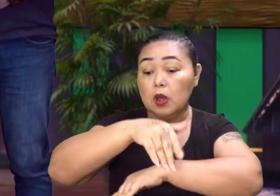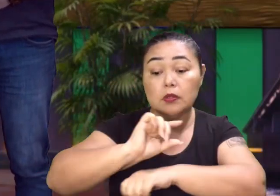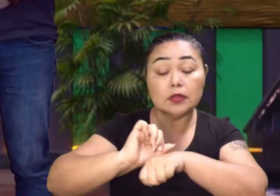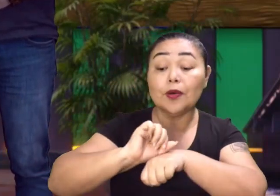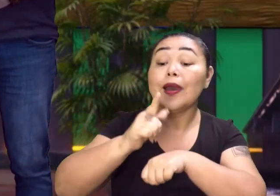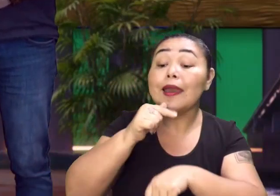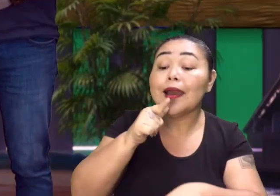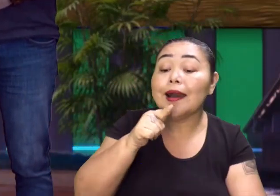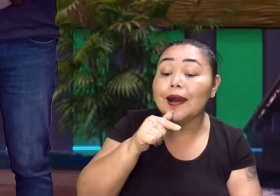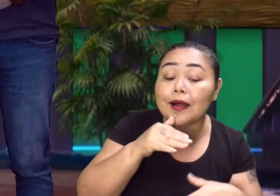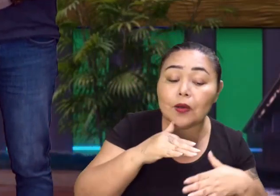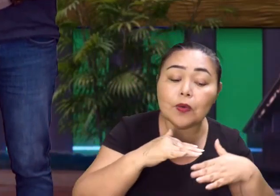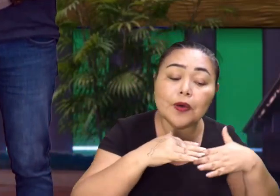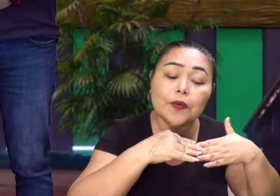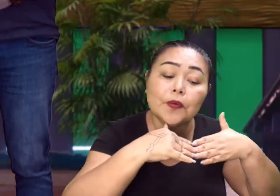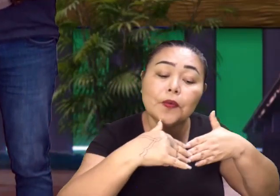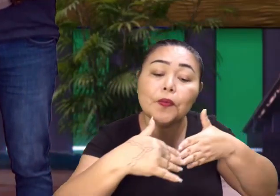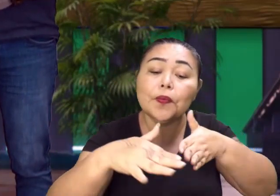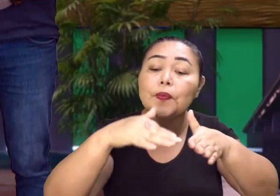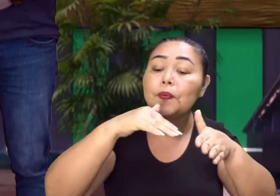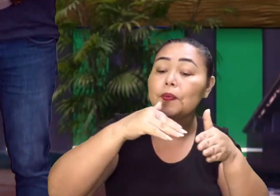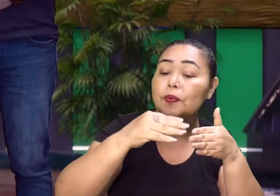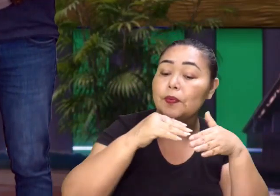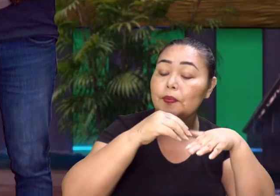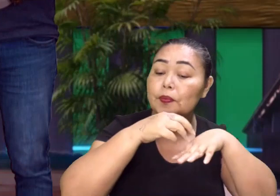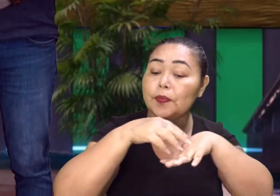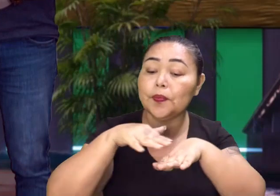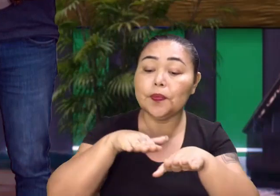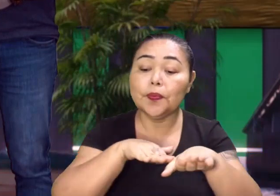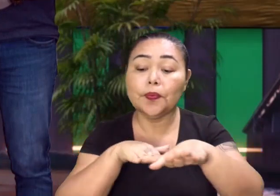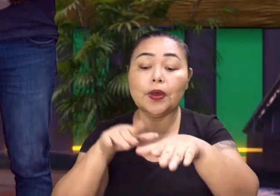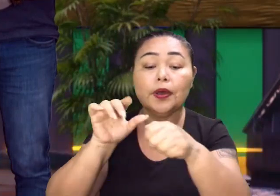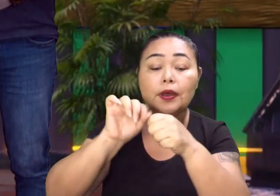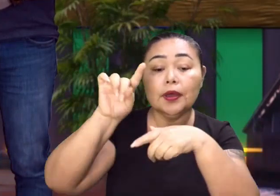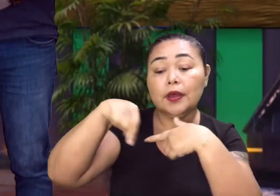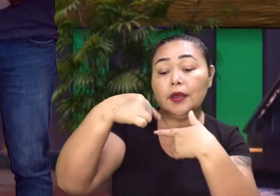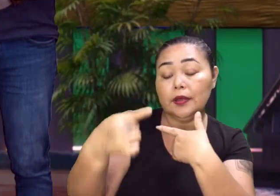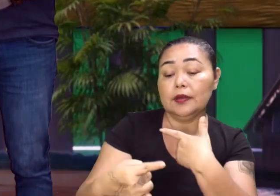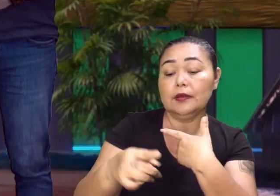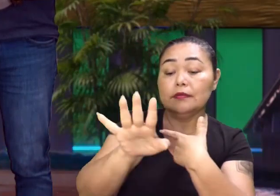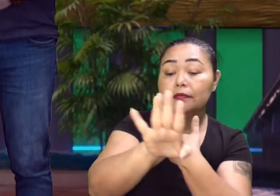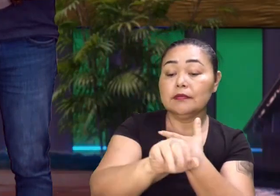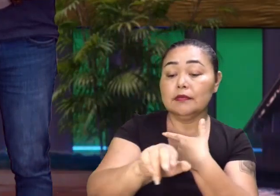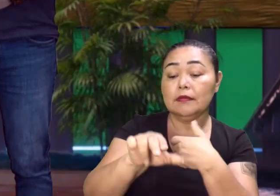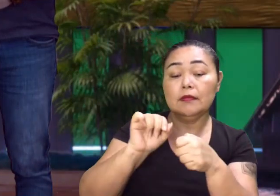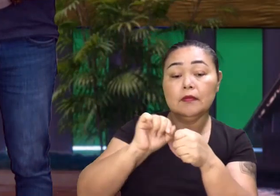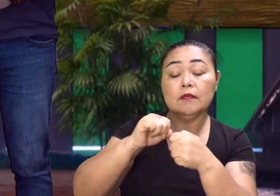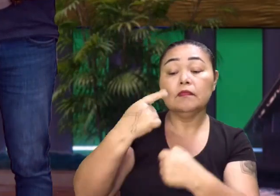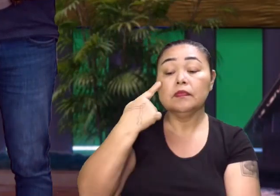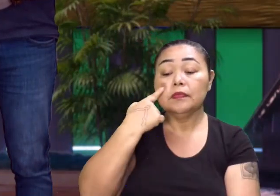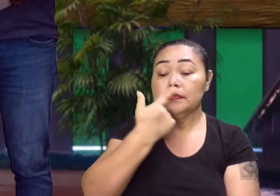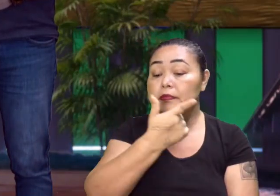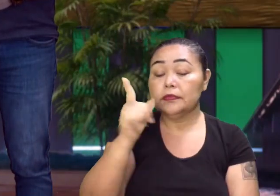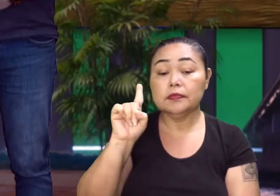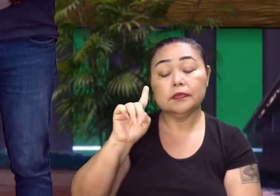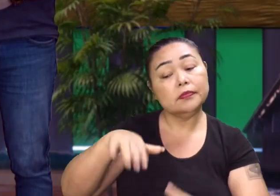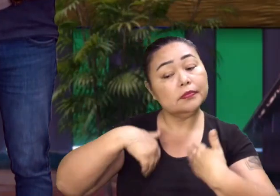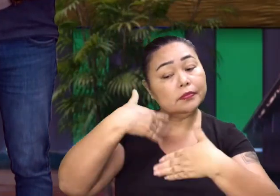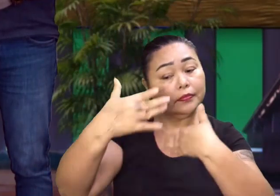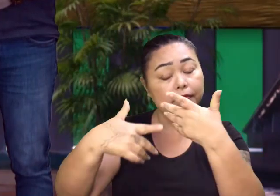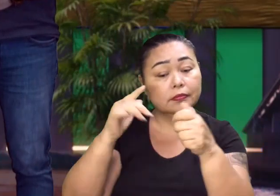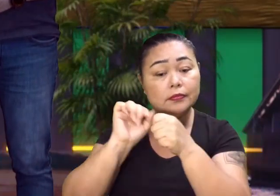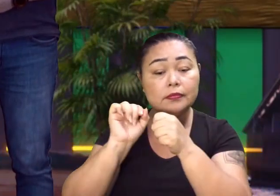a produção. Com certeza. E estamos falando de bacia hidrográfica e vamos observar isso aí para o aluno, que